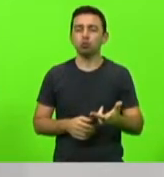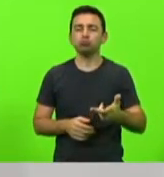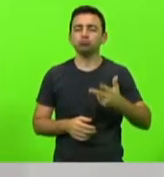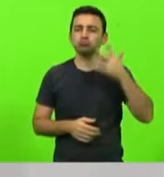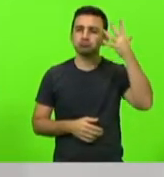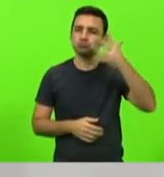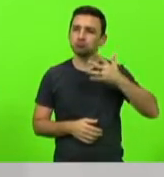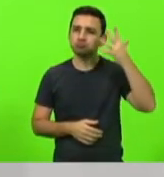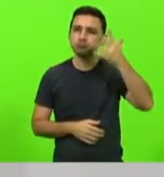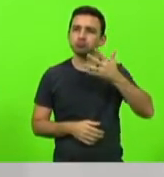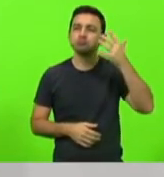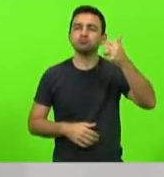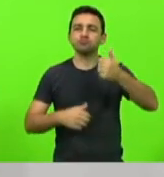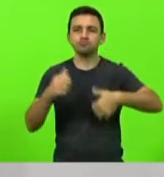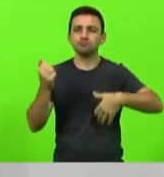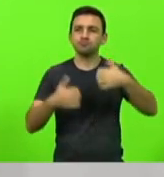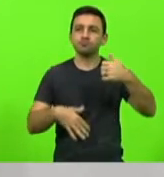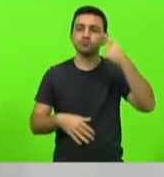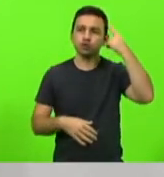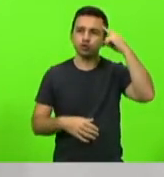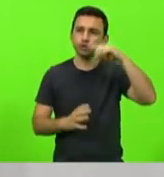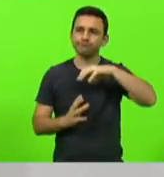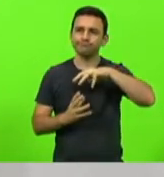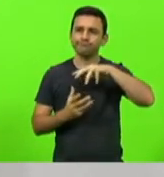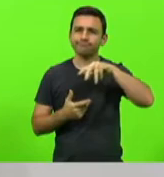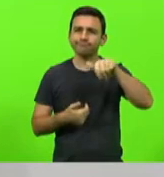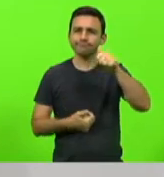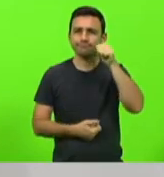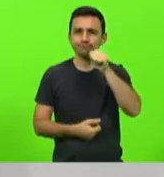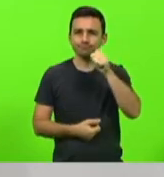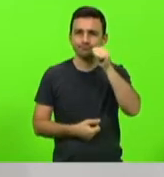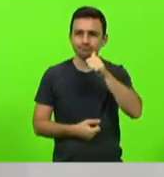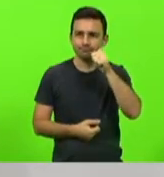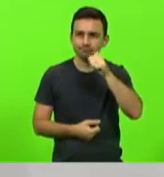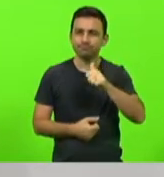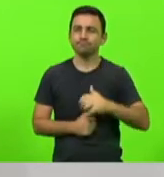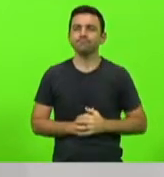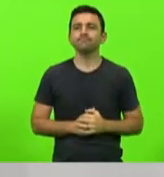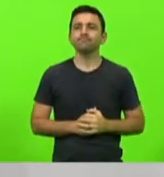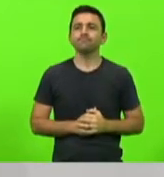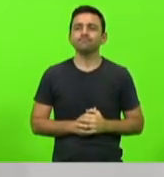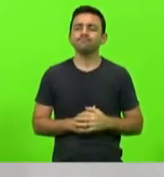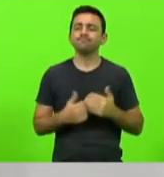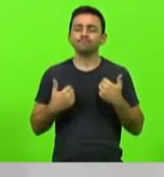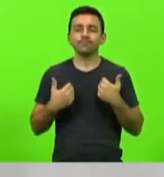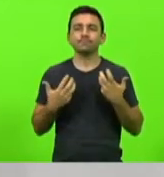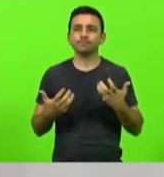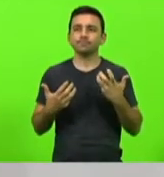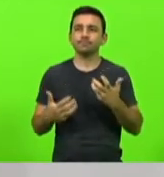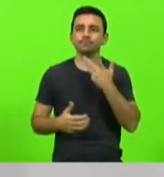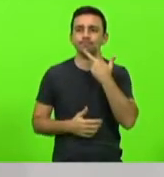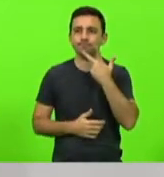manifestação sobre o Dia Internacional da Mulher e dizer que,